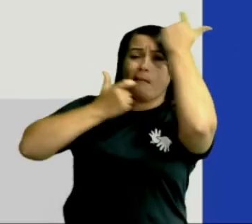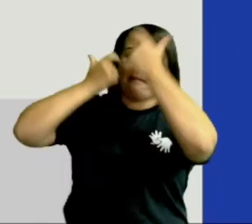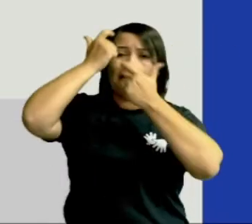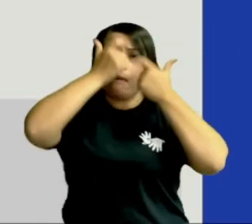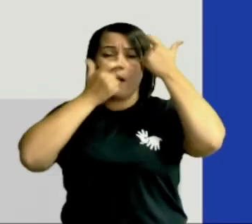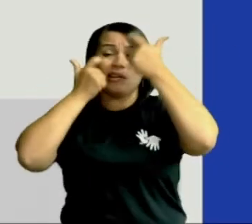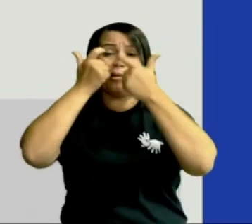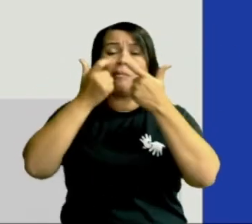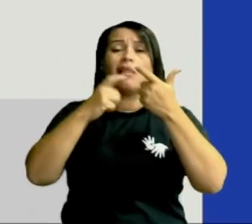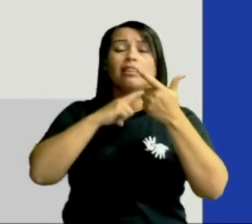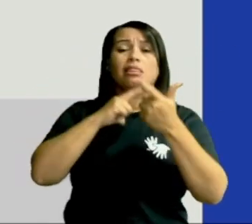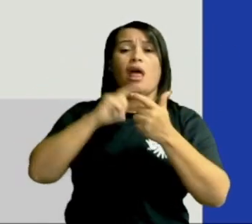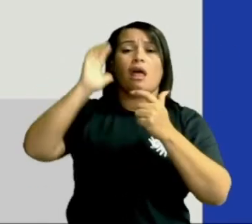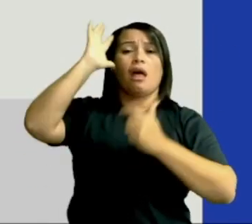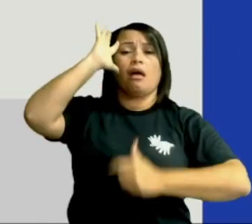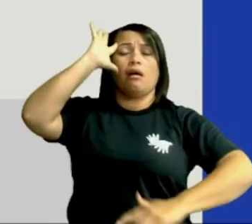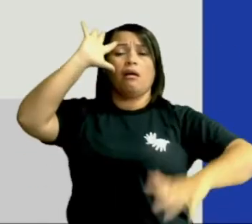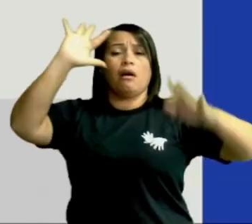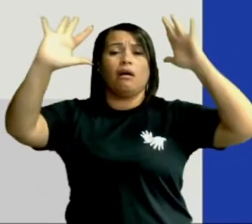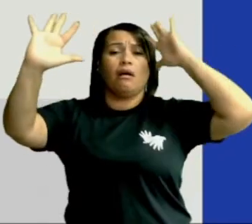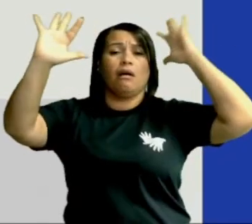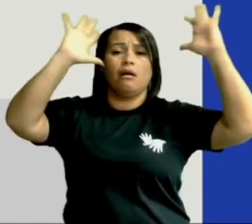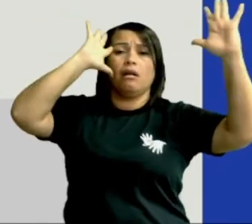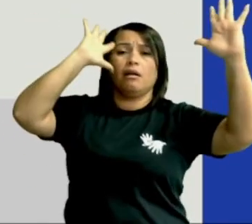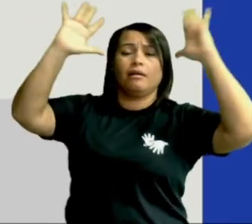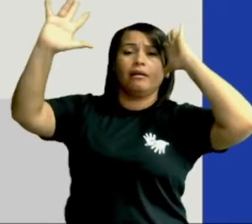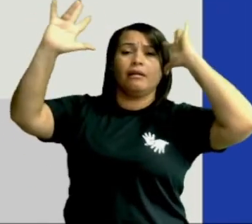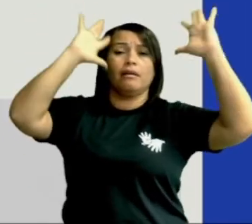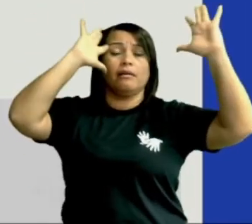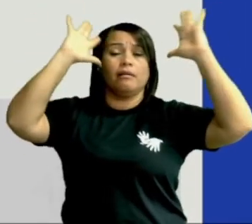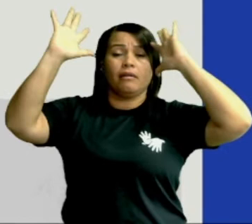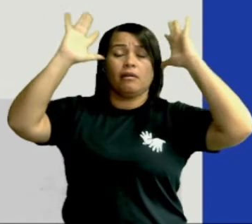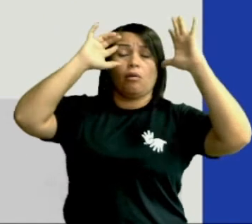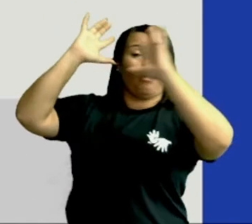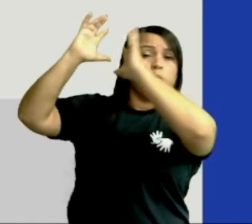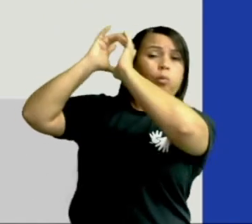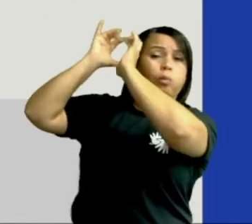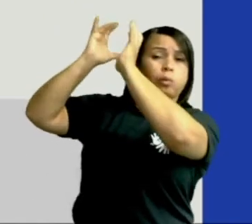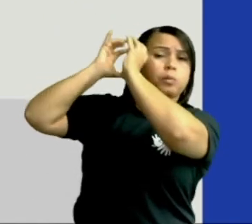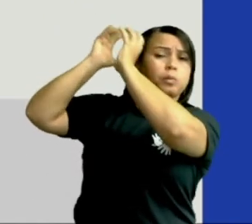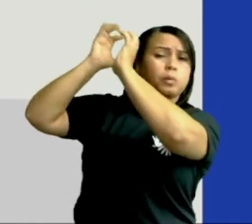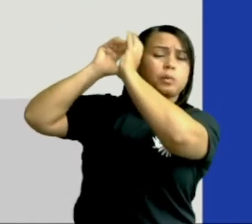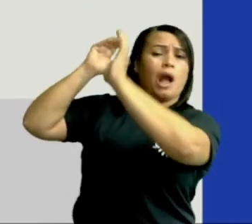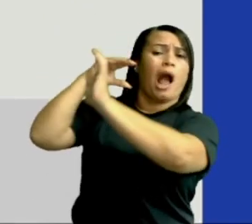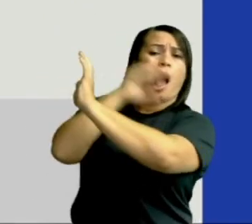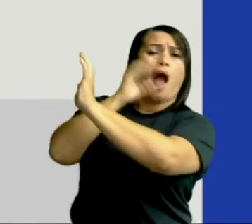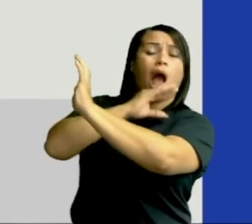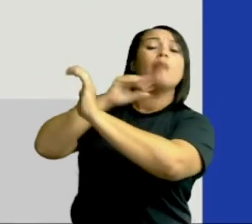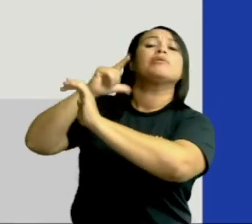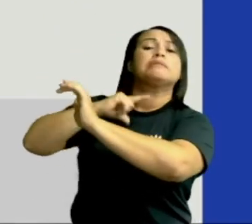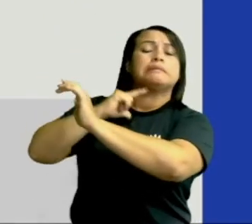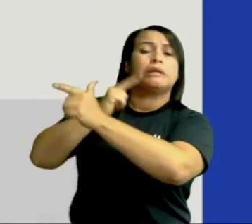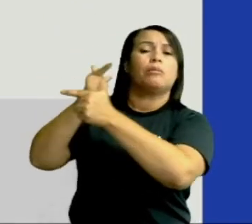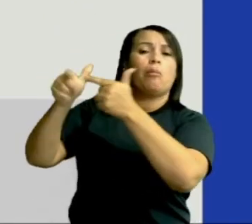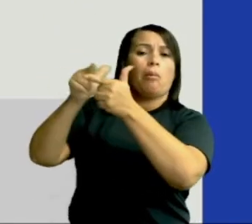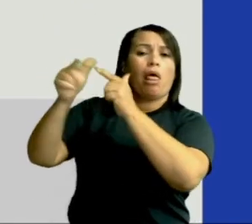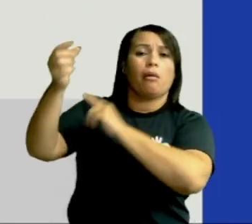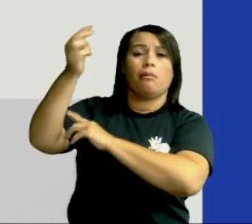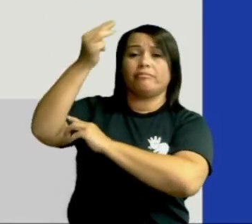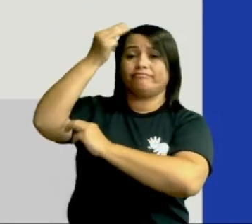alto efeito alucinógeno, que aceleram o funcionamento do cérebro e causam grandes perturbações na